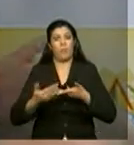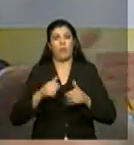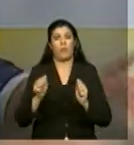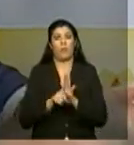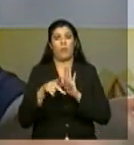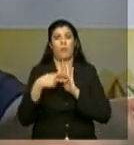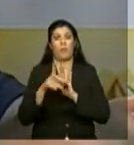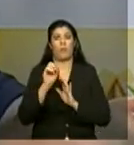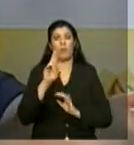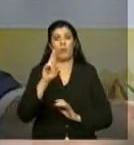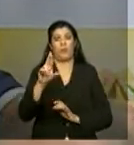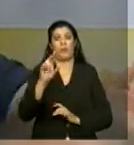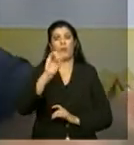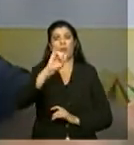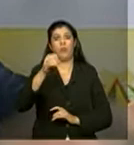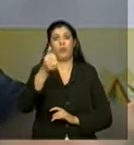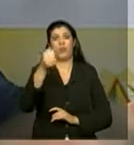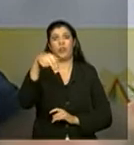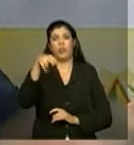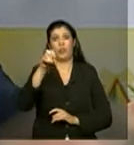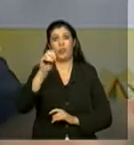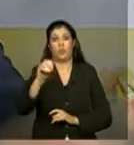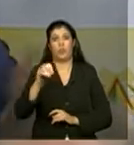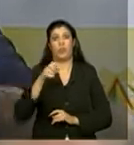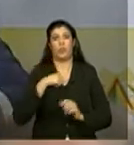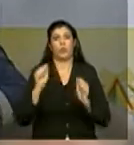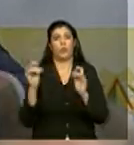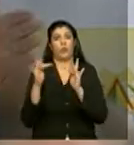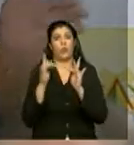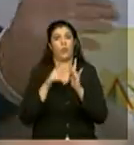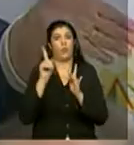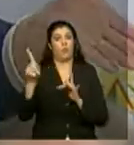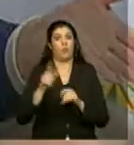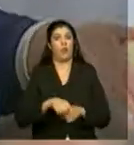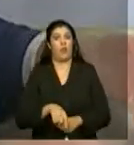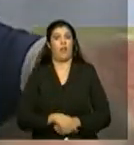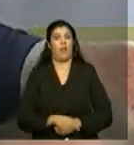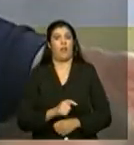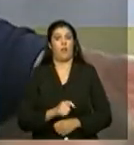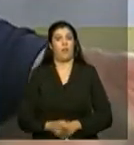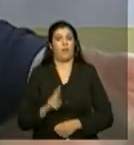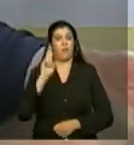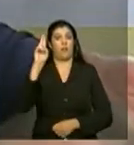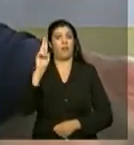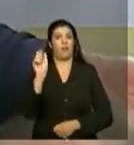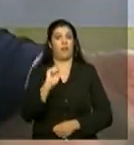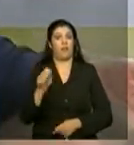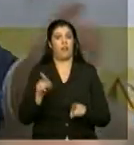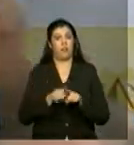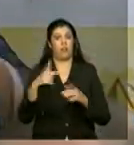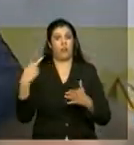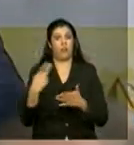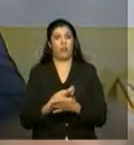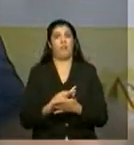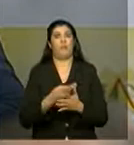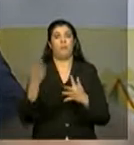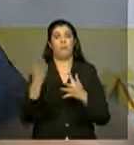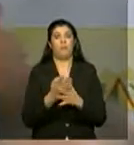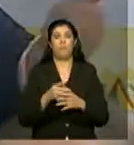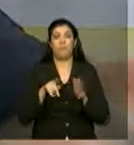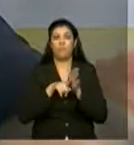no com o as autoridades argentinas que onde corre também o processo de investigação